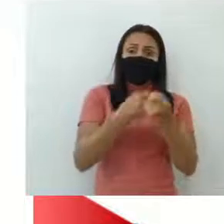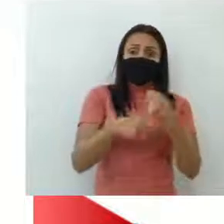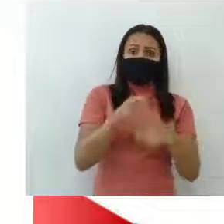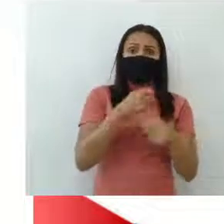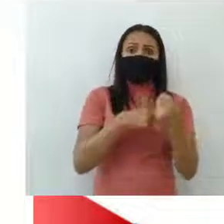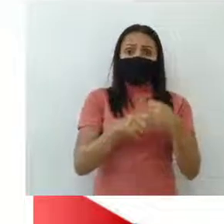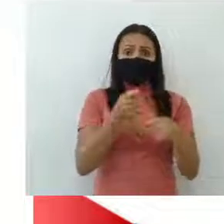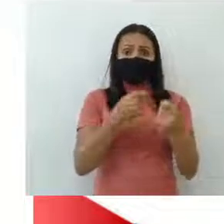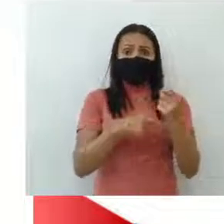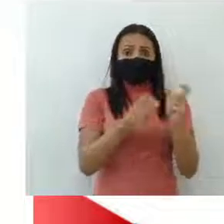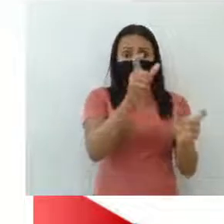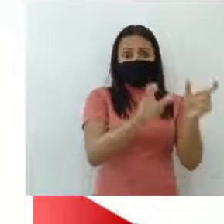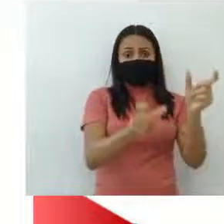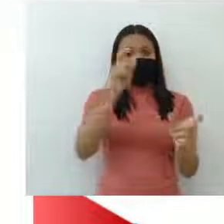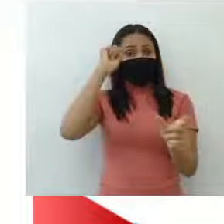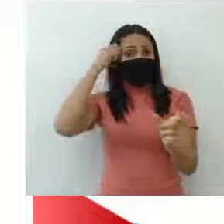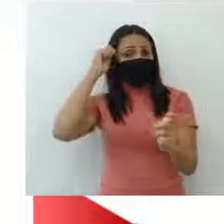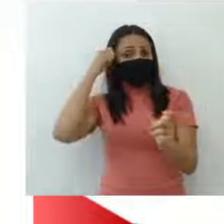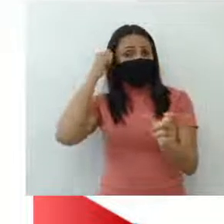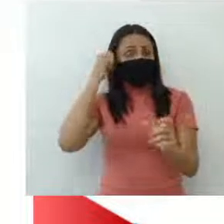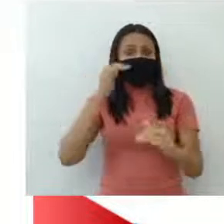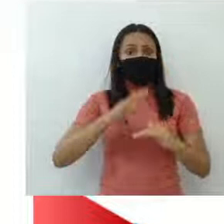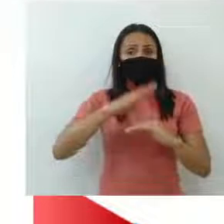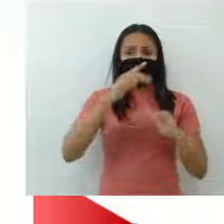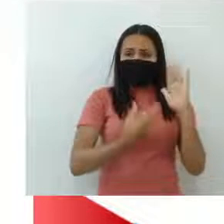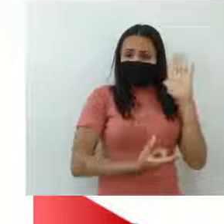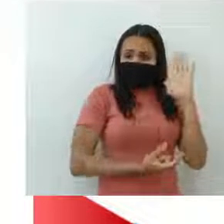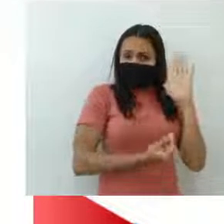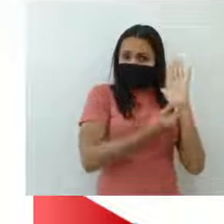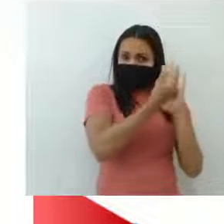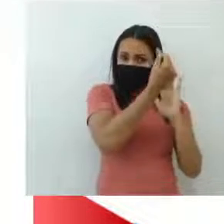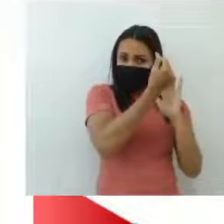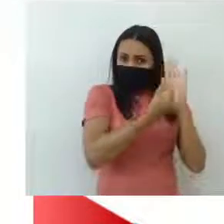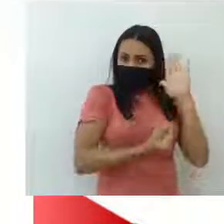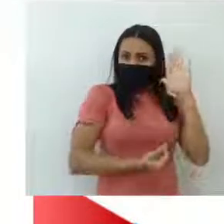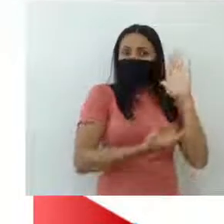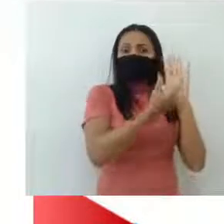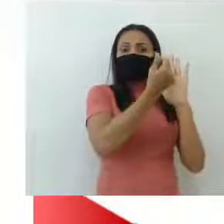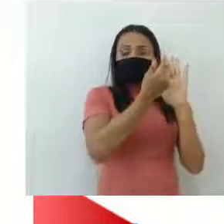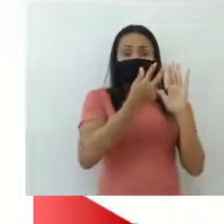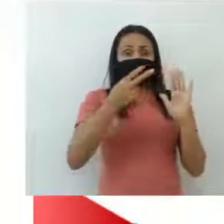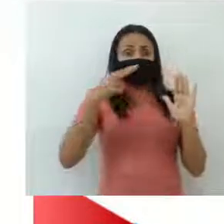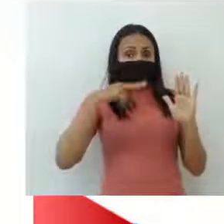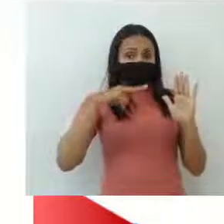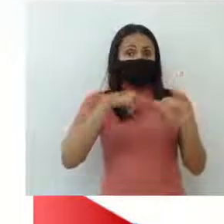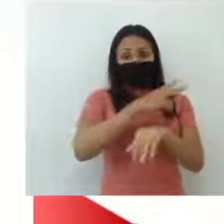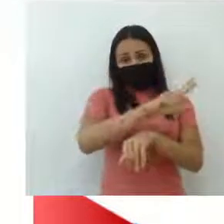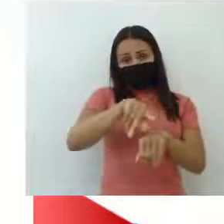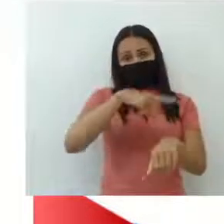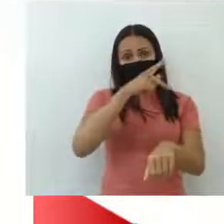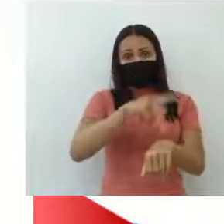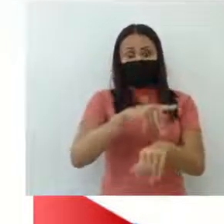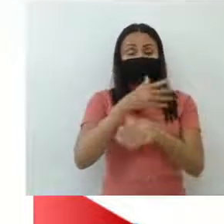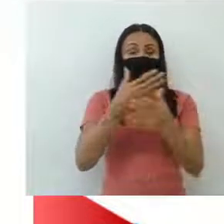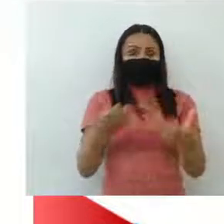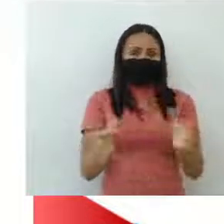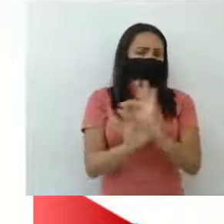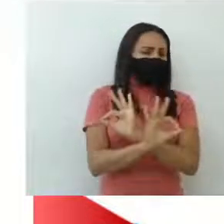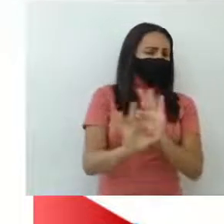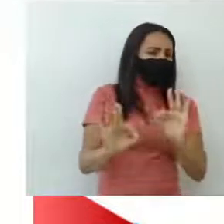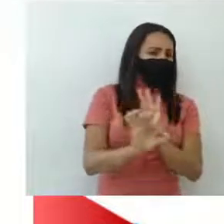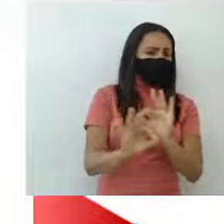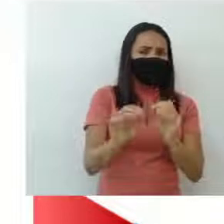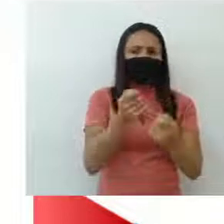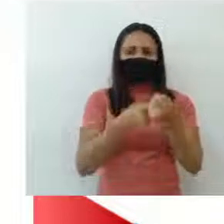escravos foi o que mais rendeu lucros para Portugal. Pois além de ótimo negócio,